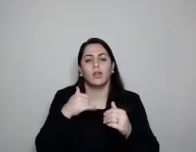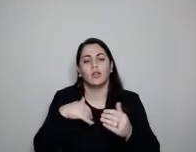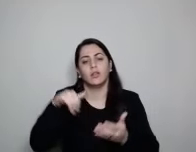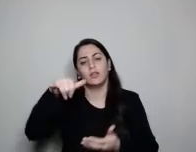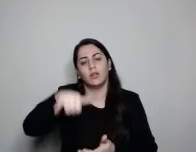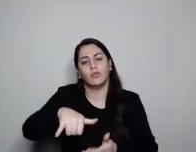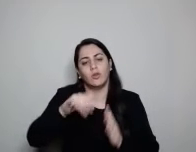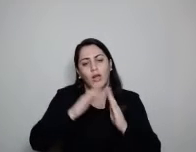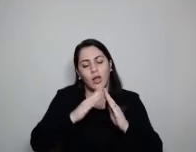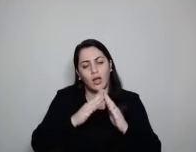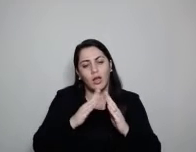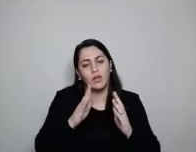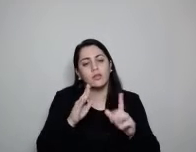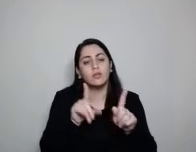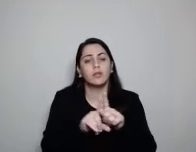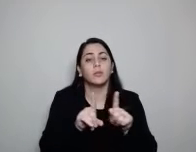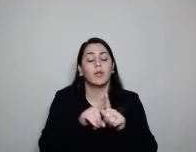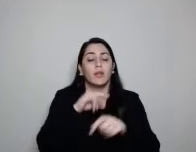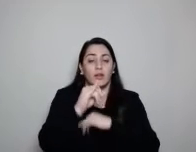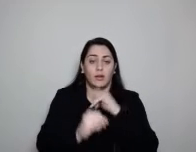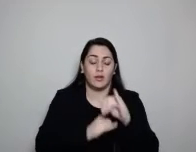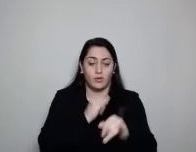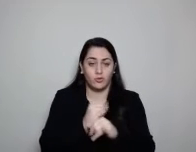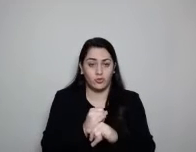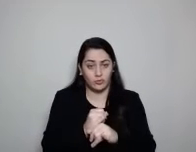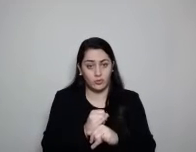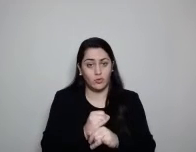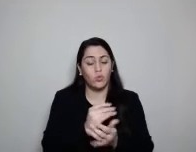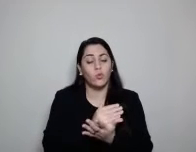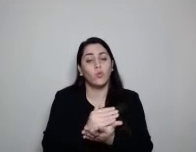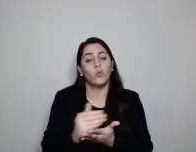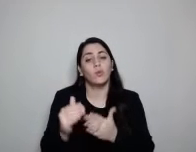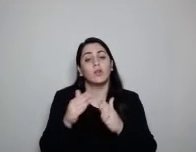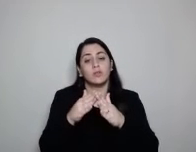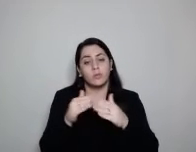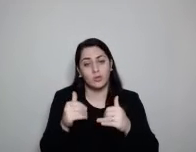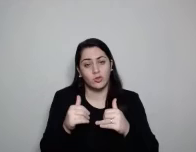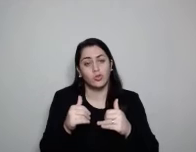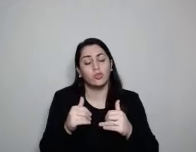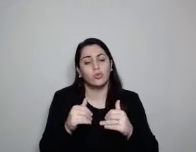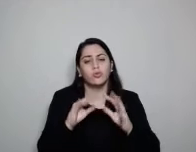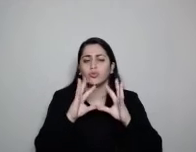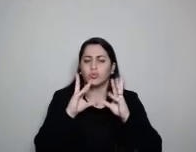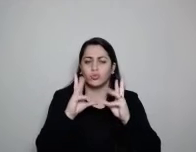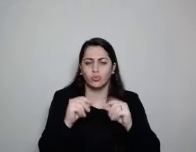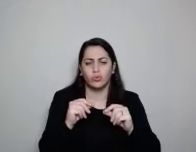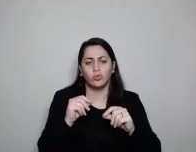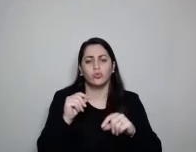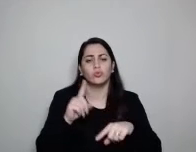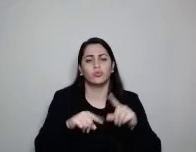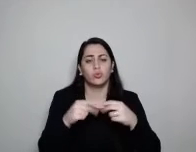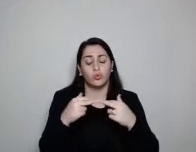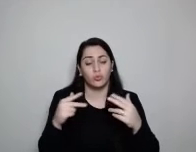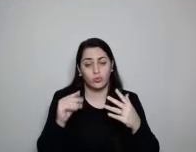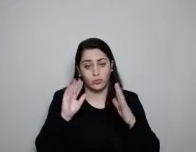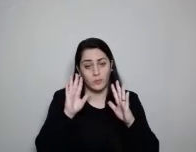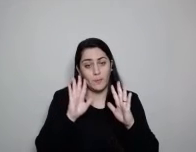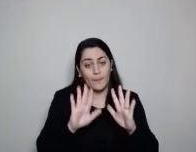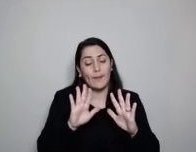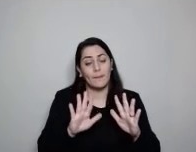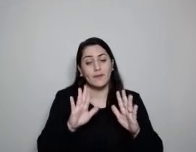inicial, ela fez pedido acerca de todos esses pacotes, de todos esses produtos. Mas, nesse momento, eu vou me ater apenas